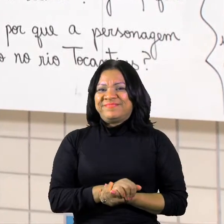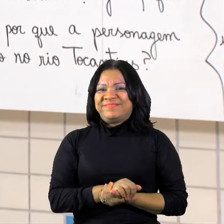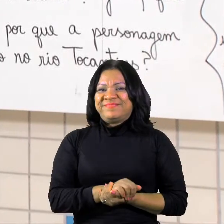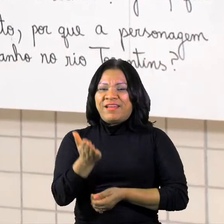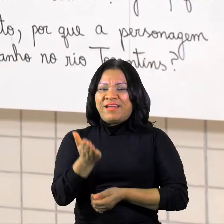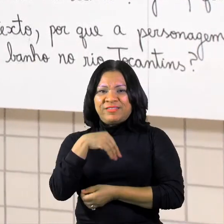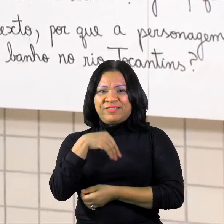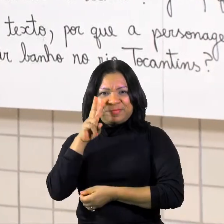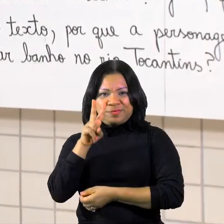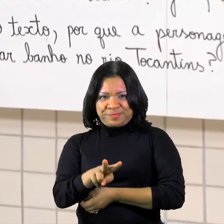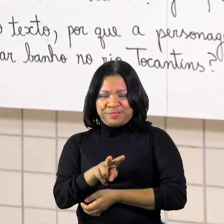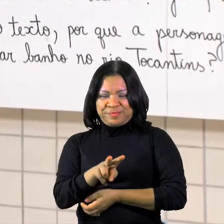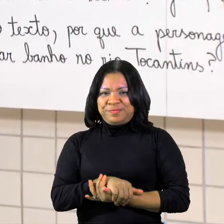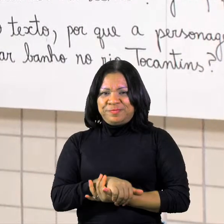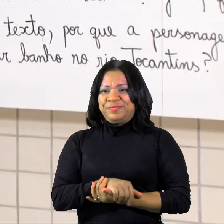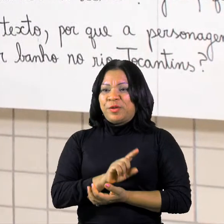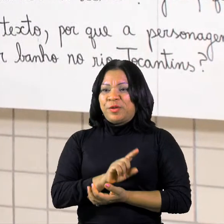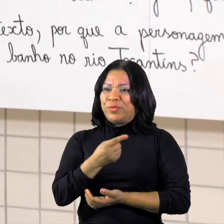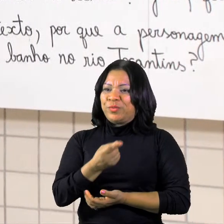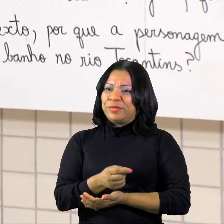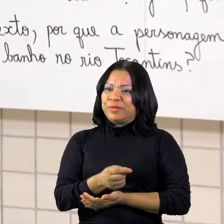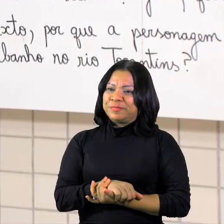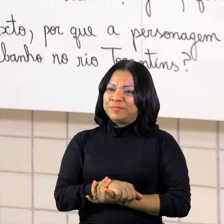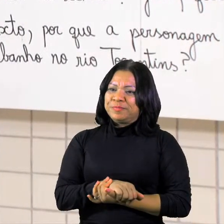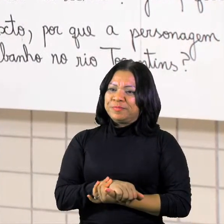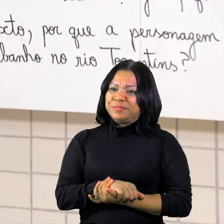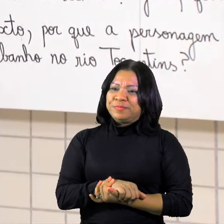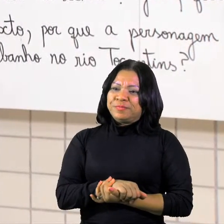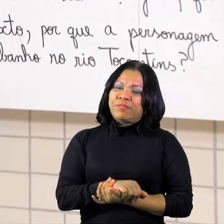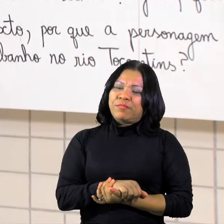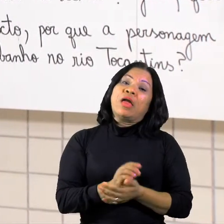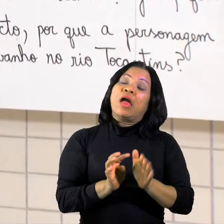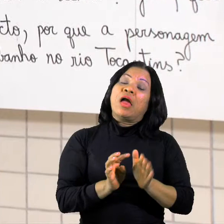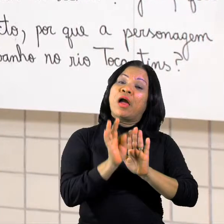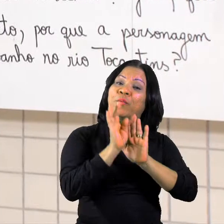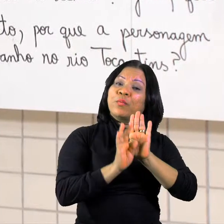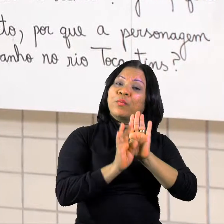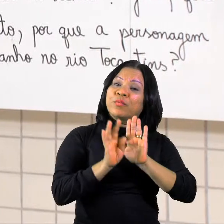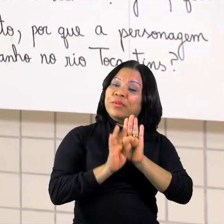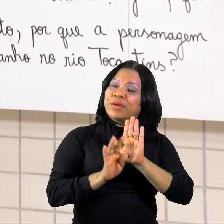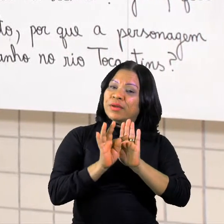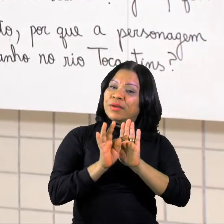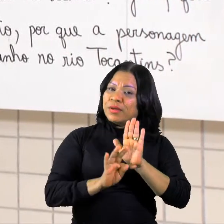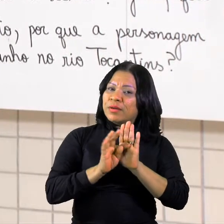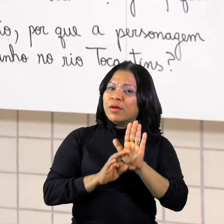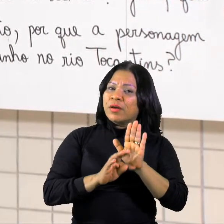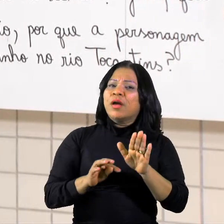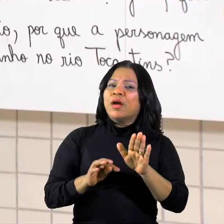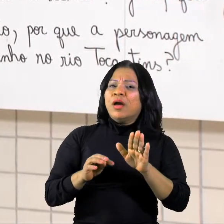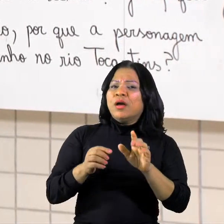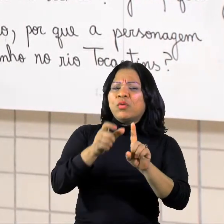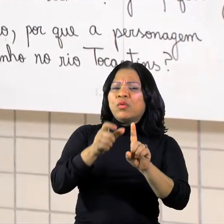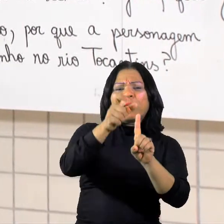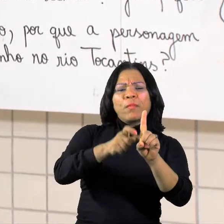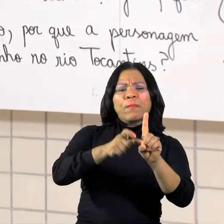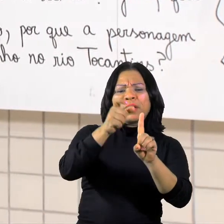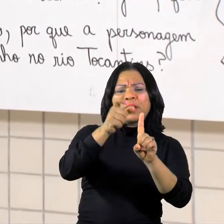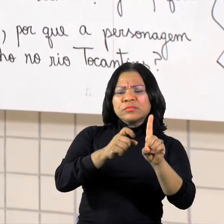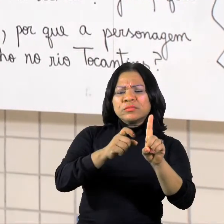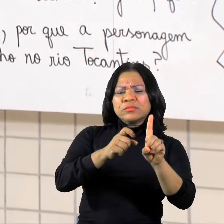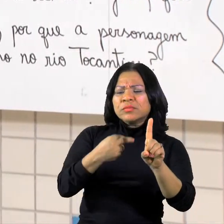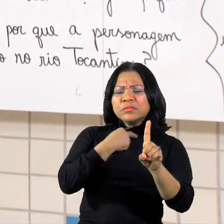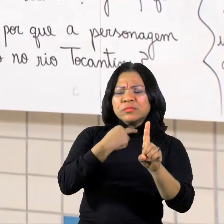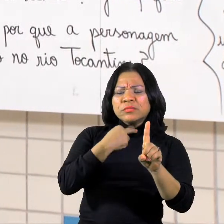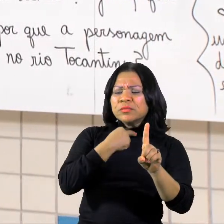outra questão? Segundo o texto, por que a personagem não podia tomar banho no rio